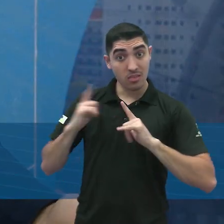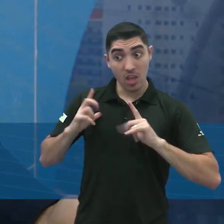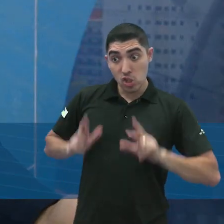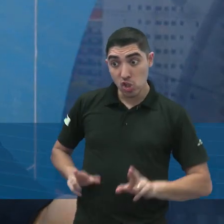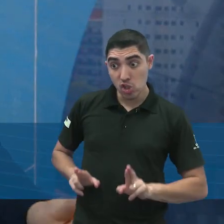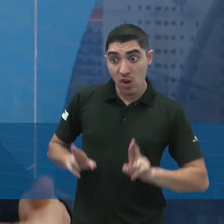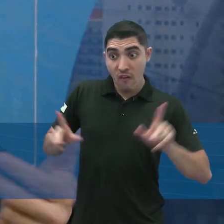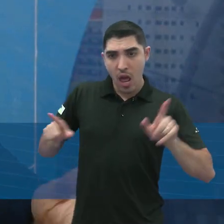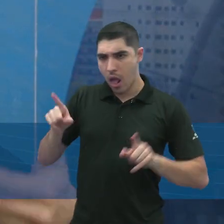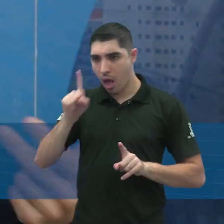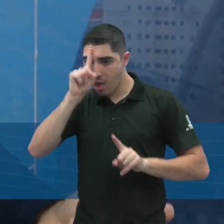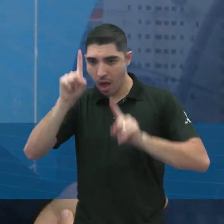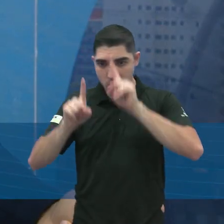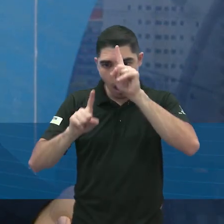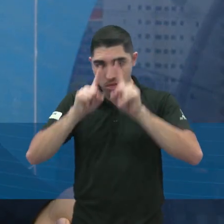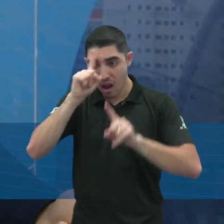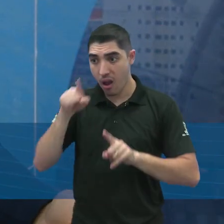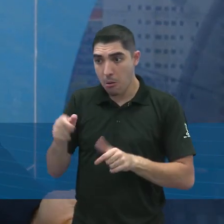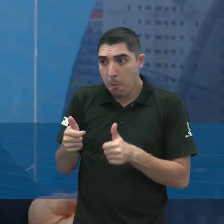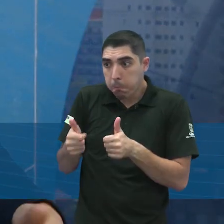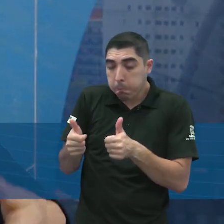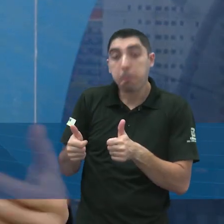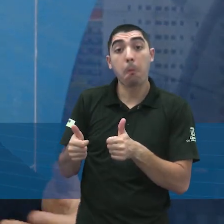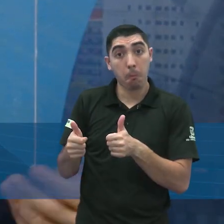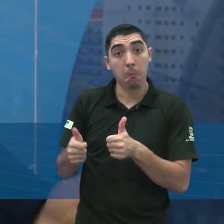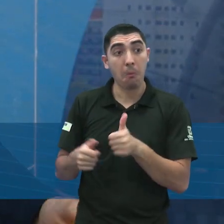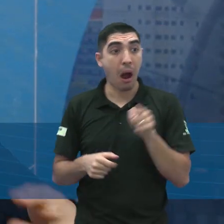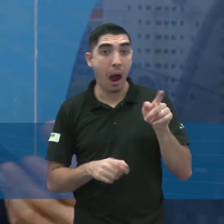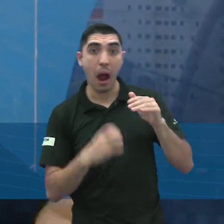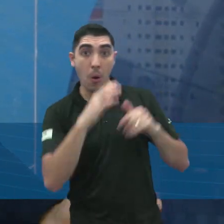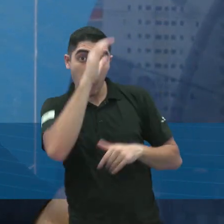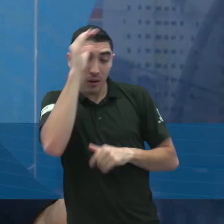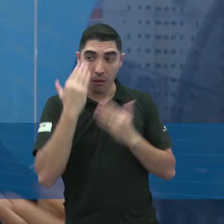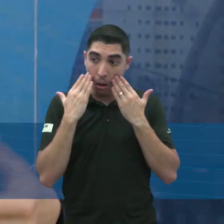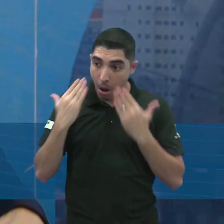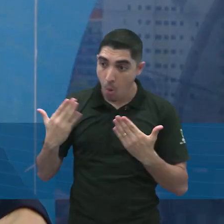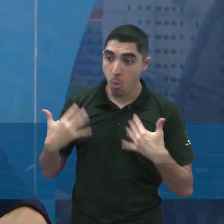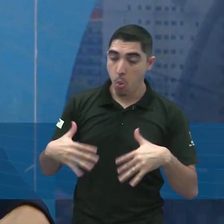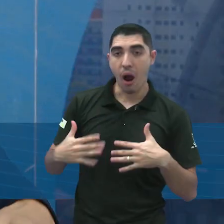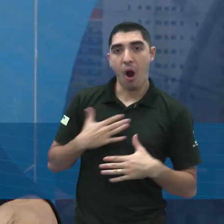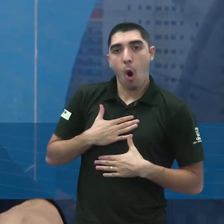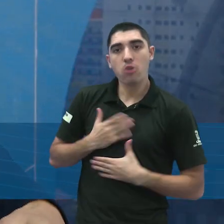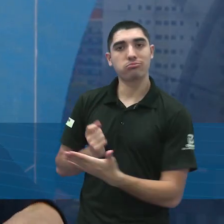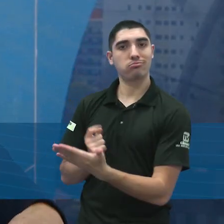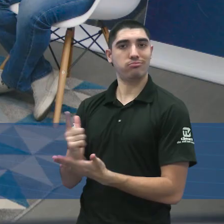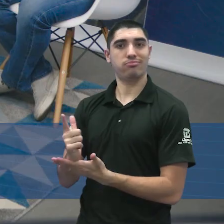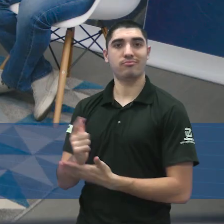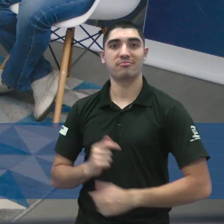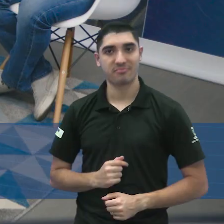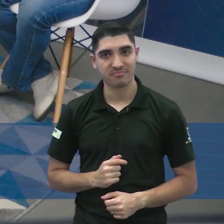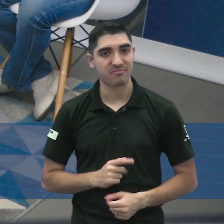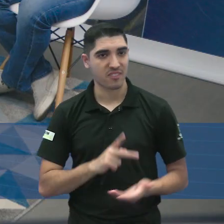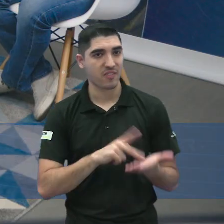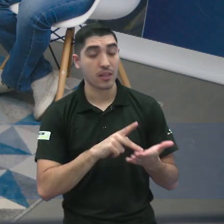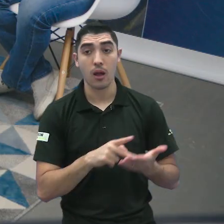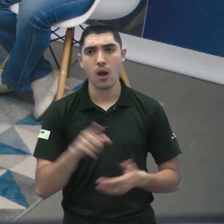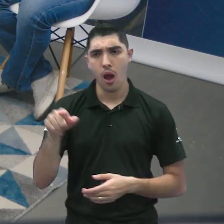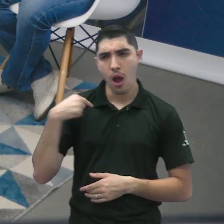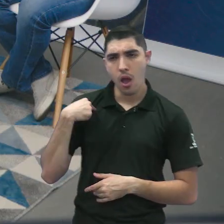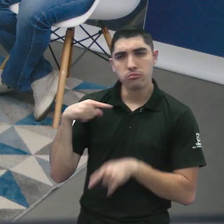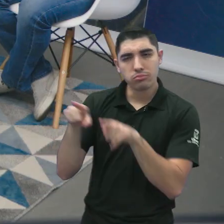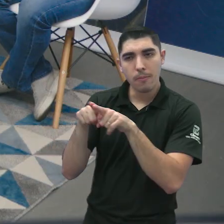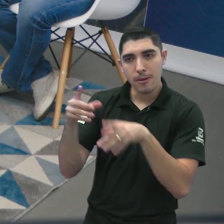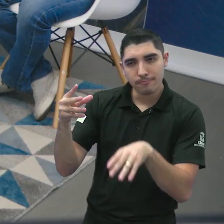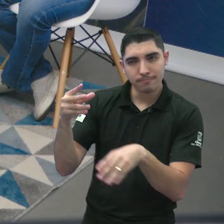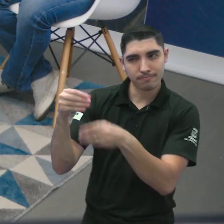diferencia. Então, isso está preparado para essa diferenciação, eu acho que é um grande desafio para quem vai entrar nesse mercado. Com certeza. O que eu costumo